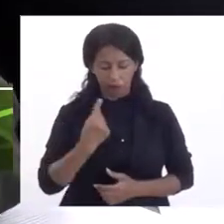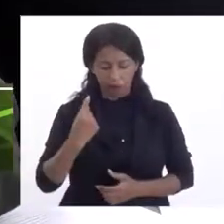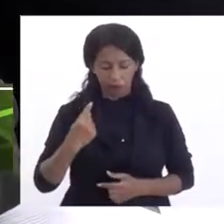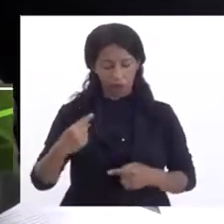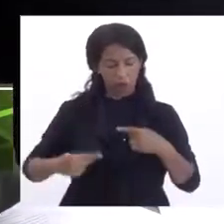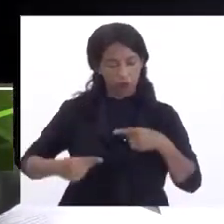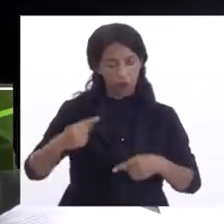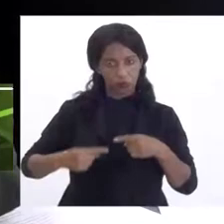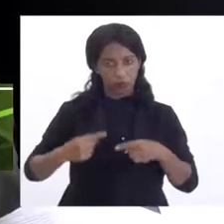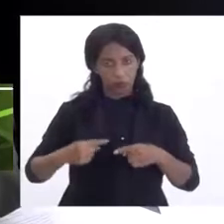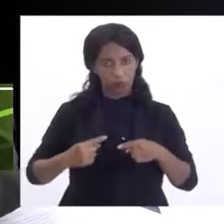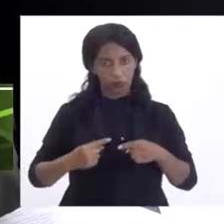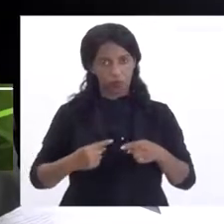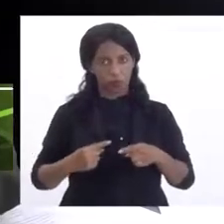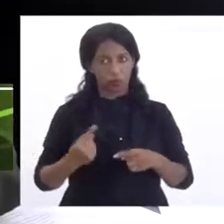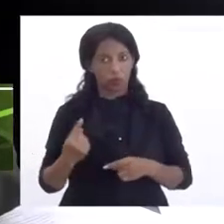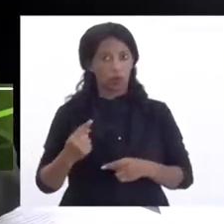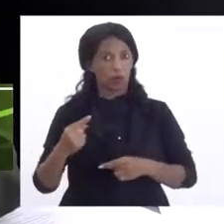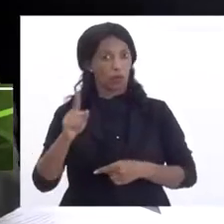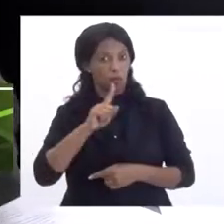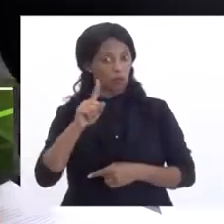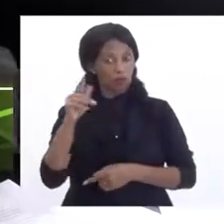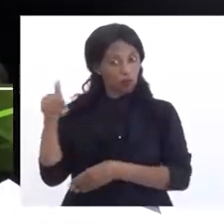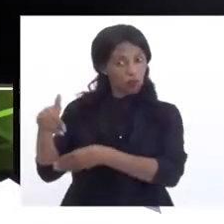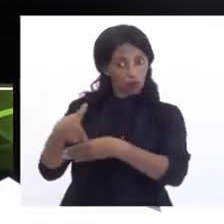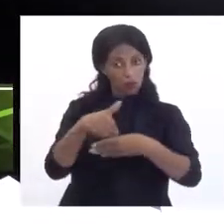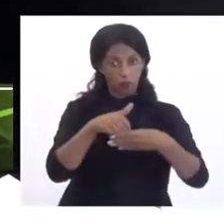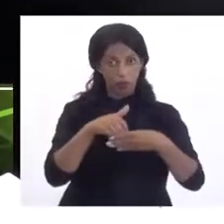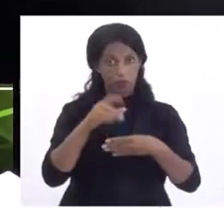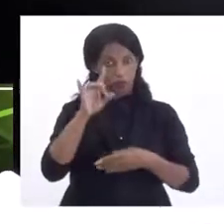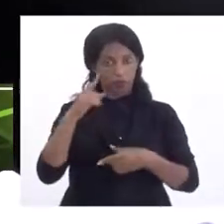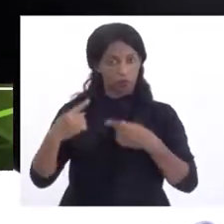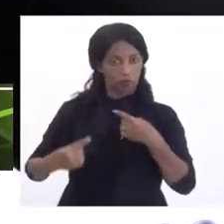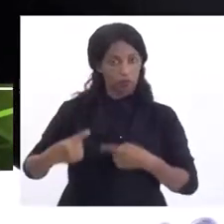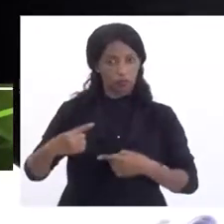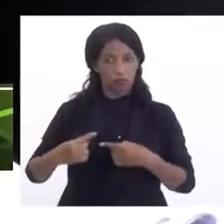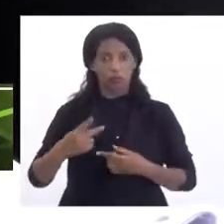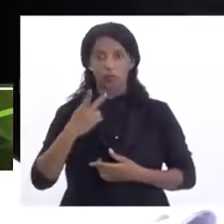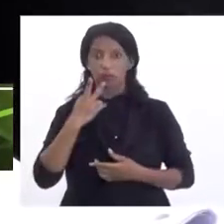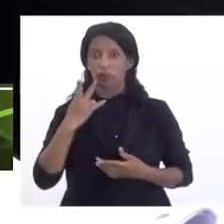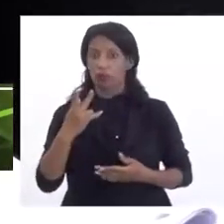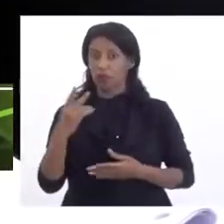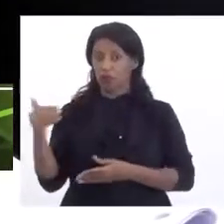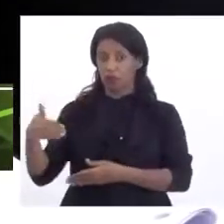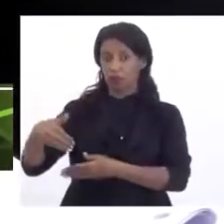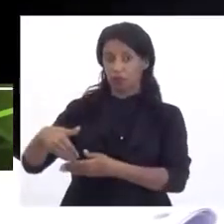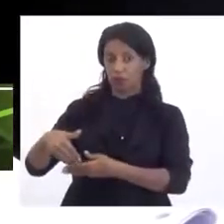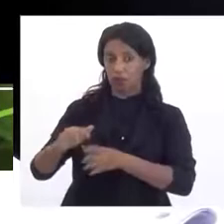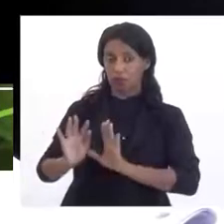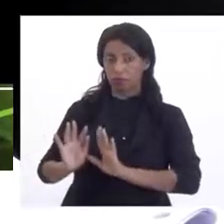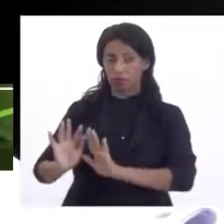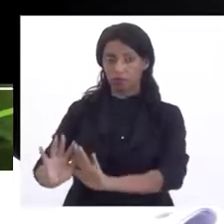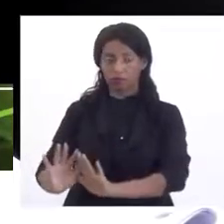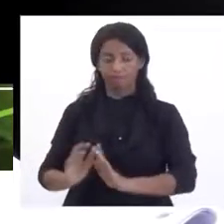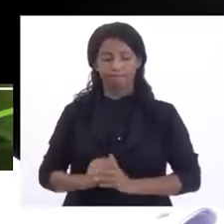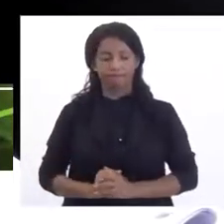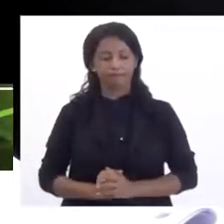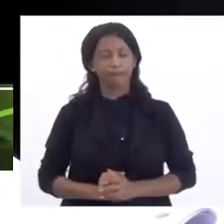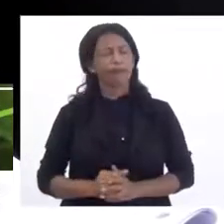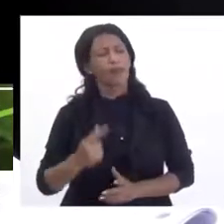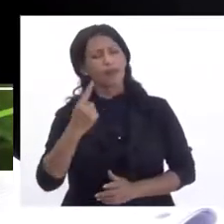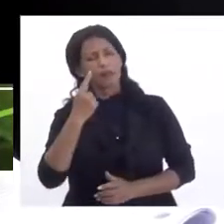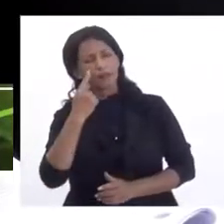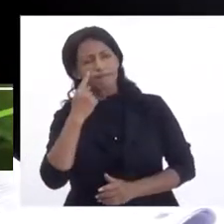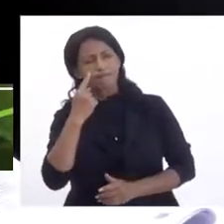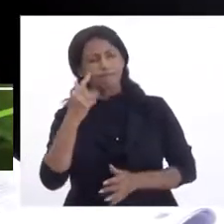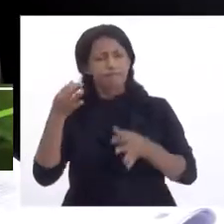as contas e ainda não votando. Então, sim. Não estou falando aqui de voto. Eu ouvi com atenção